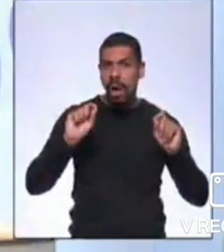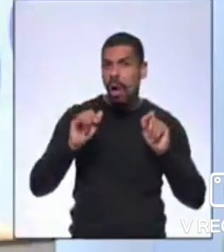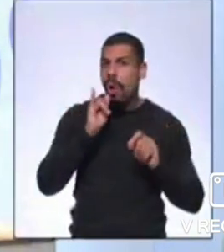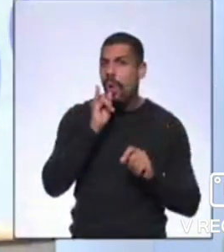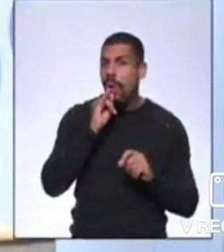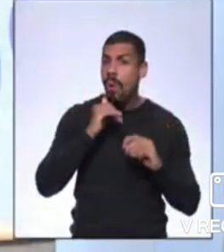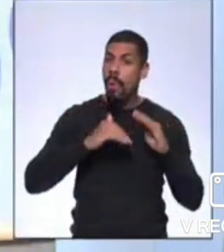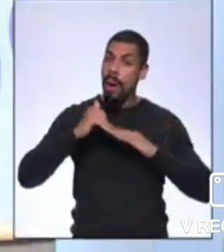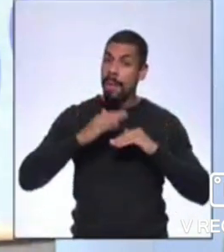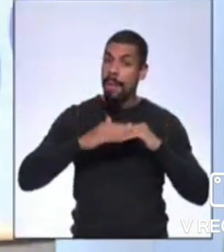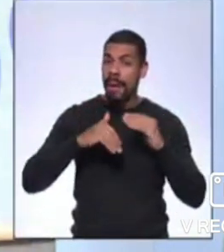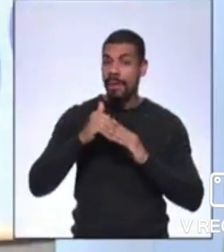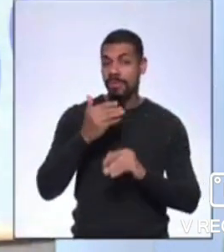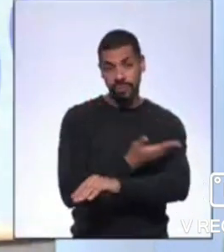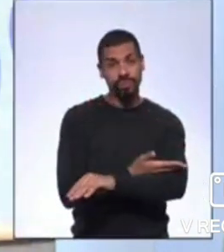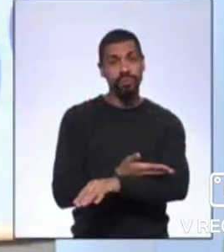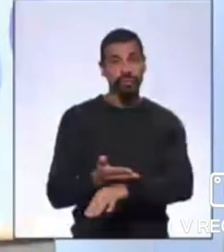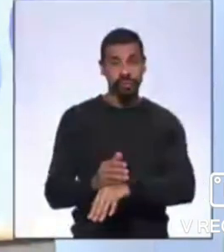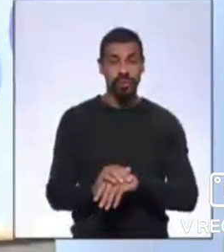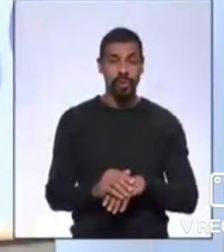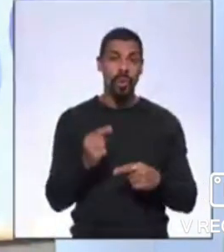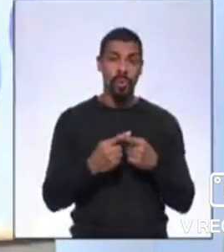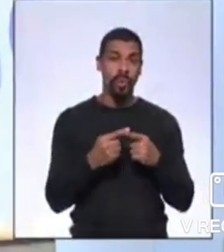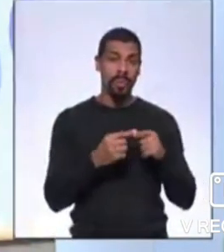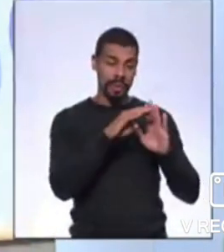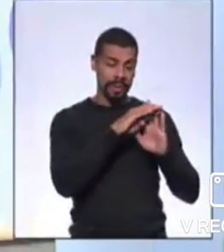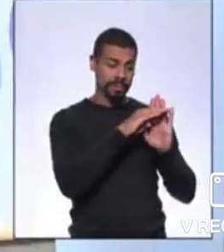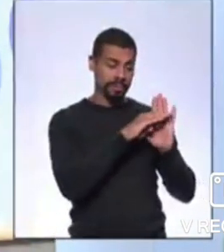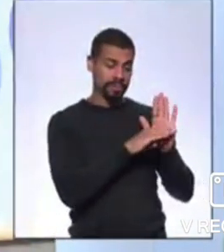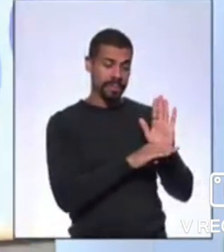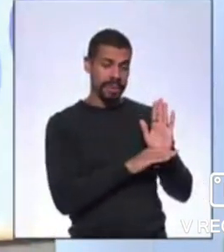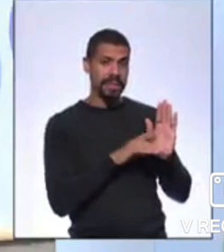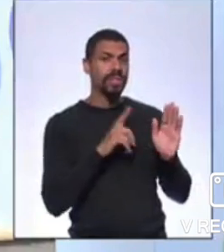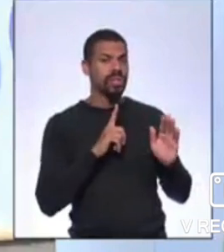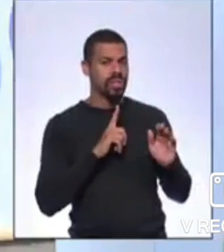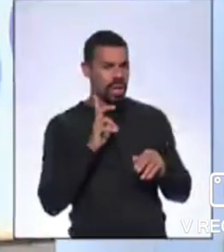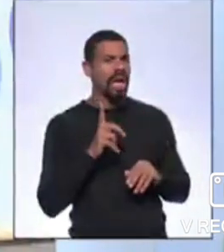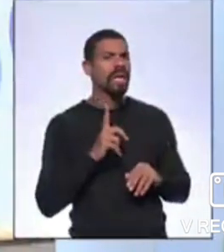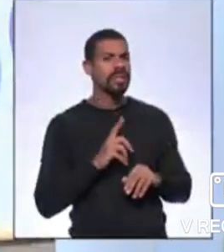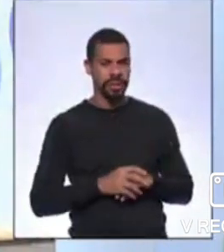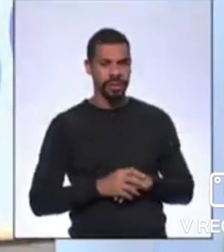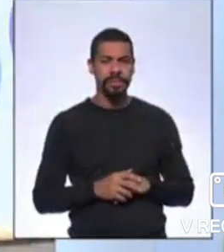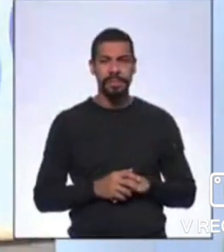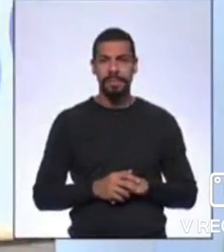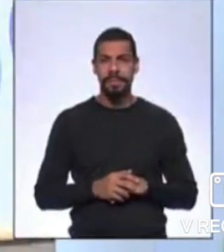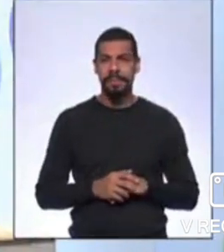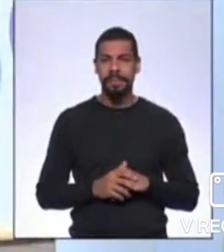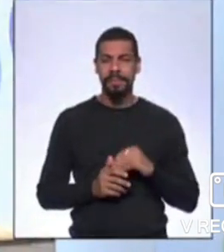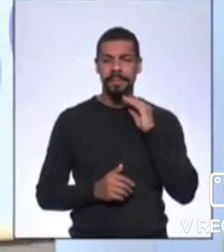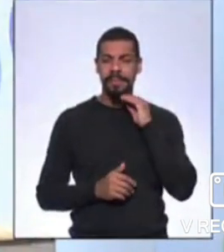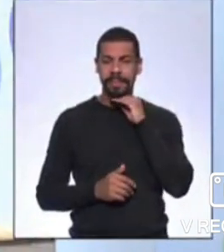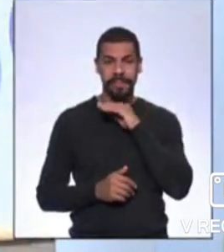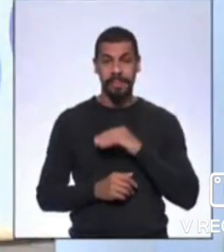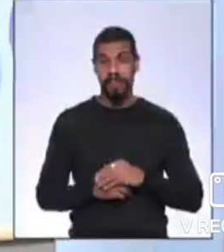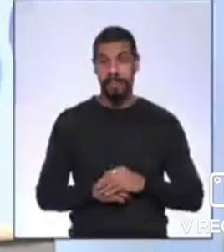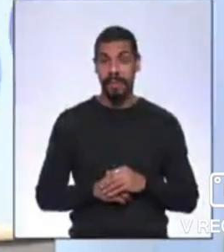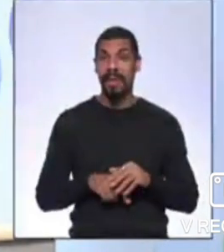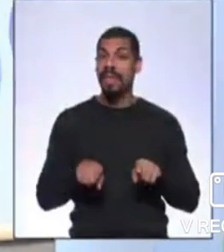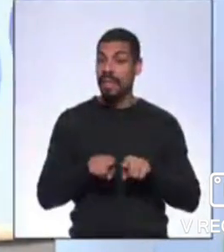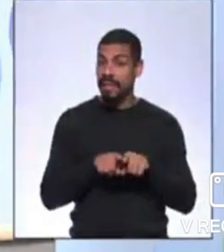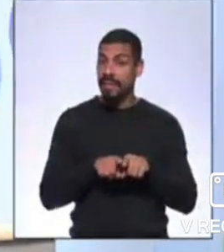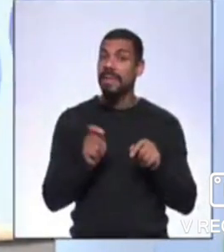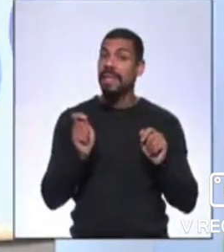uma prática comum. Haja vista o Código de Hammurabi. Isso, Código de Hammurabi. Que foi escrito